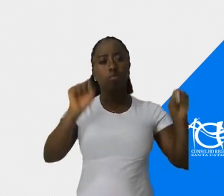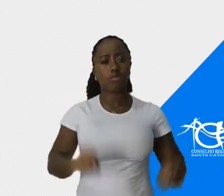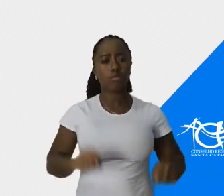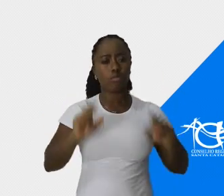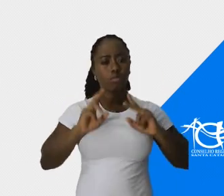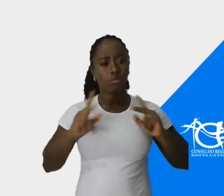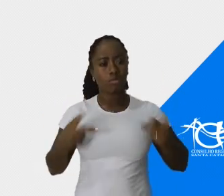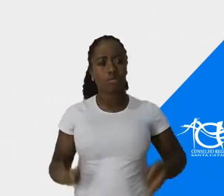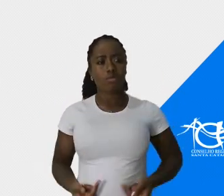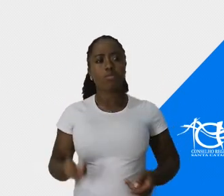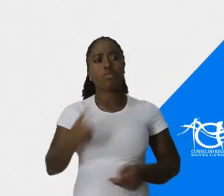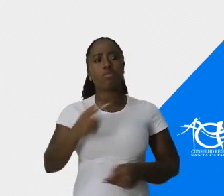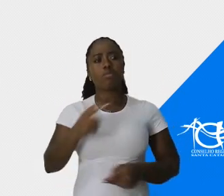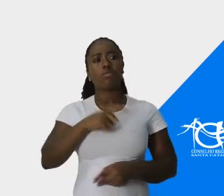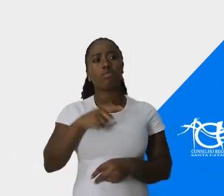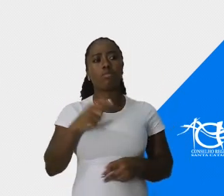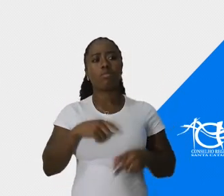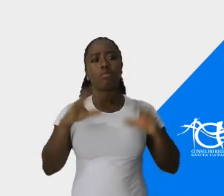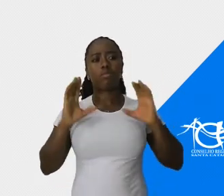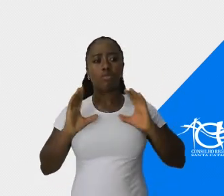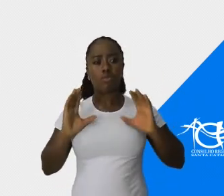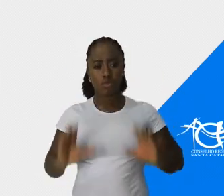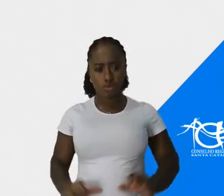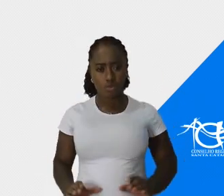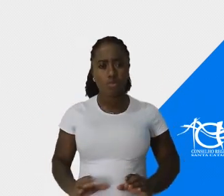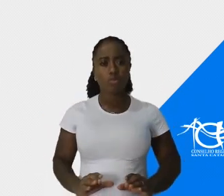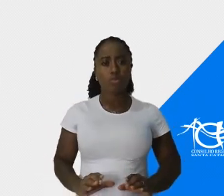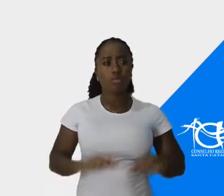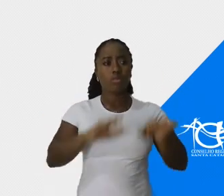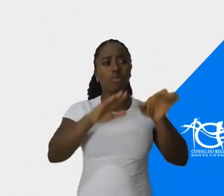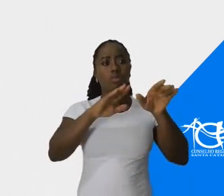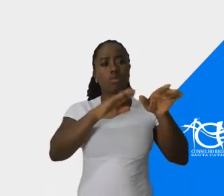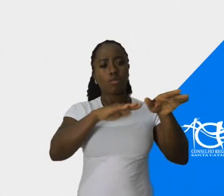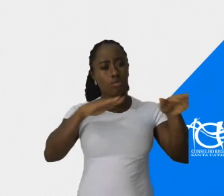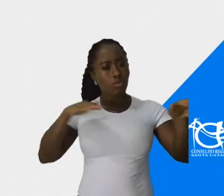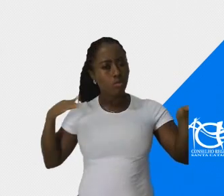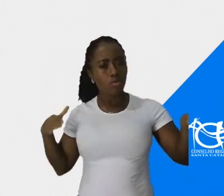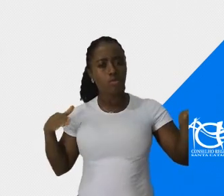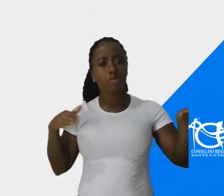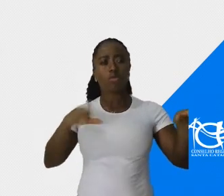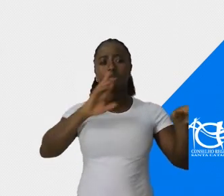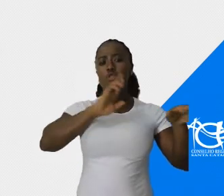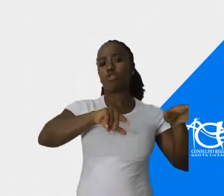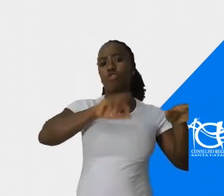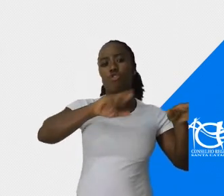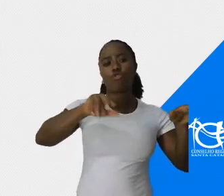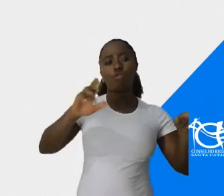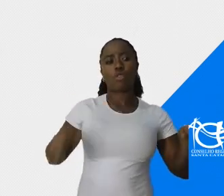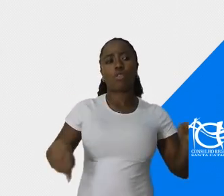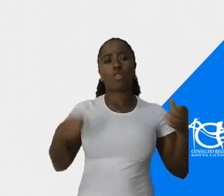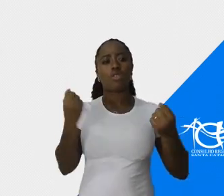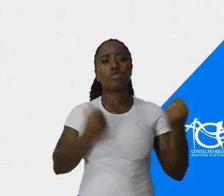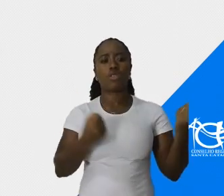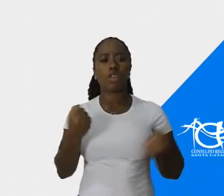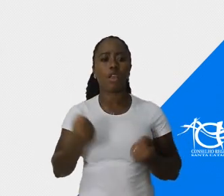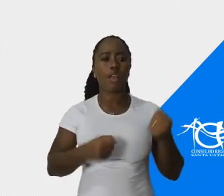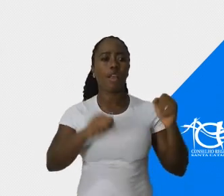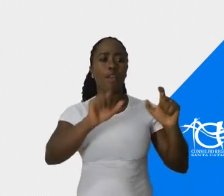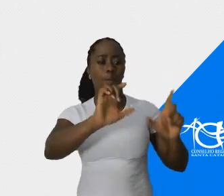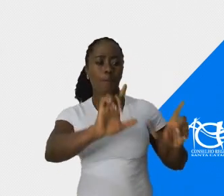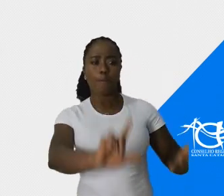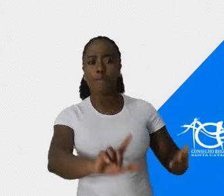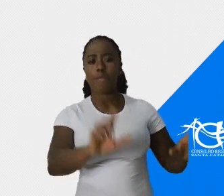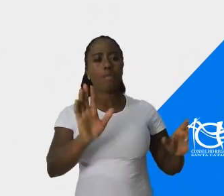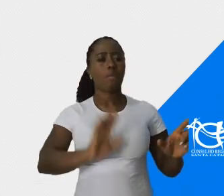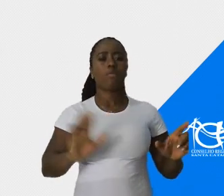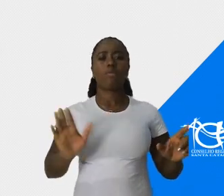comportamento. Trânsito não é carro, trânsito não é placa de trânsito, trânsito é pessoas circulando por meio de placas, por meio de